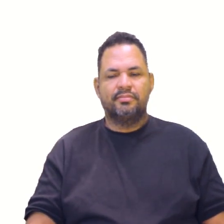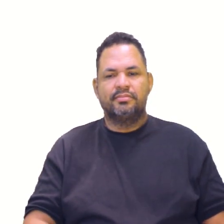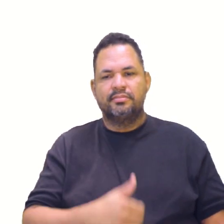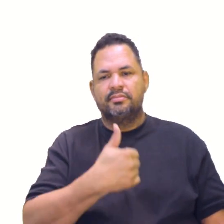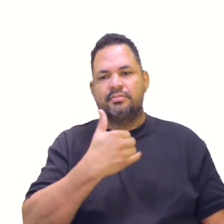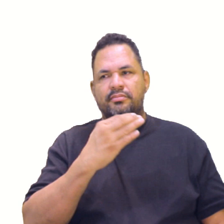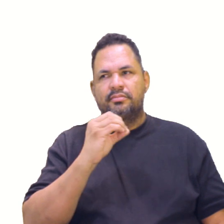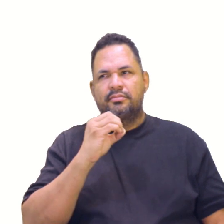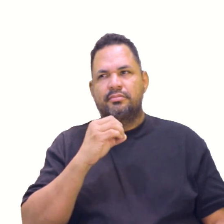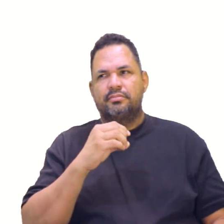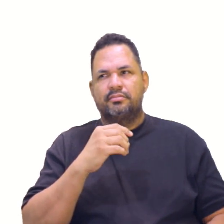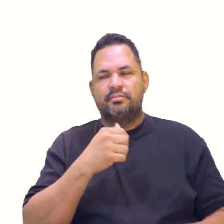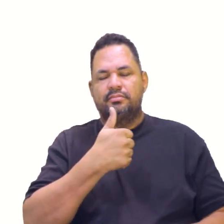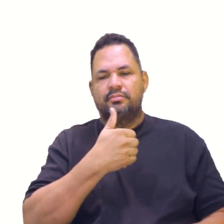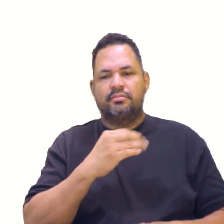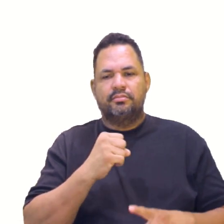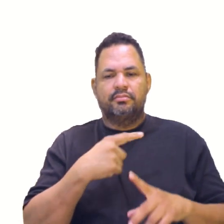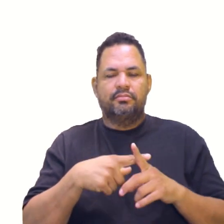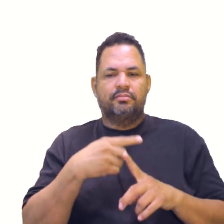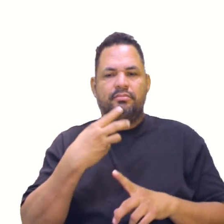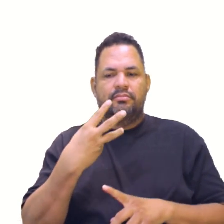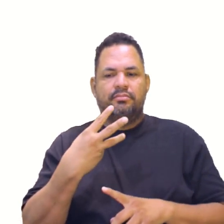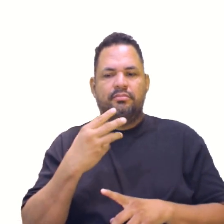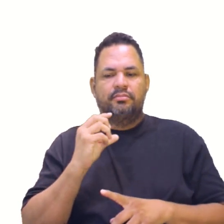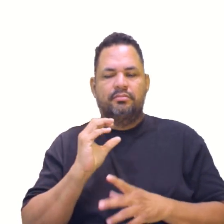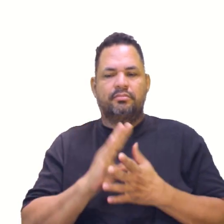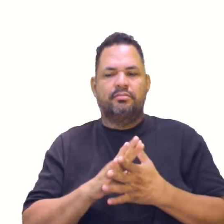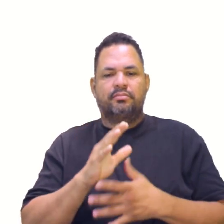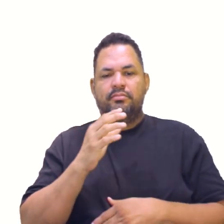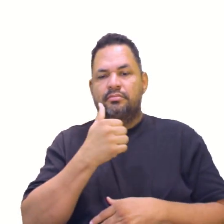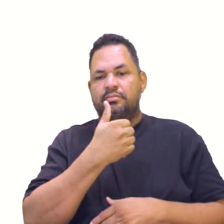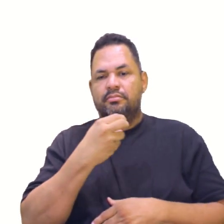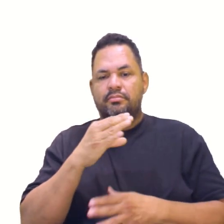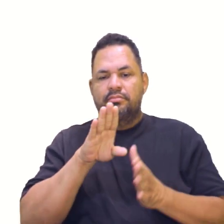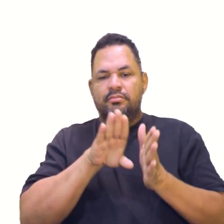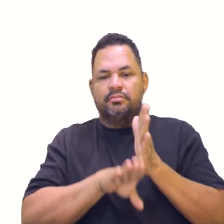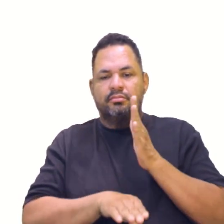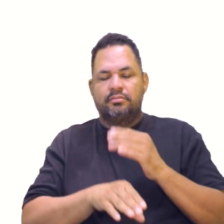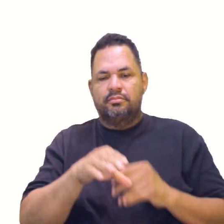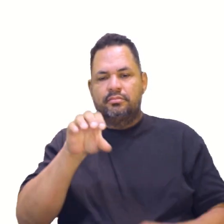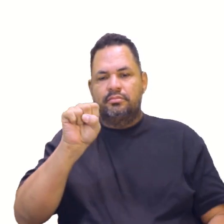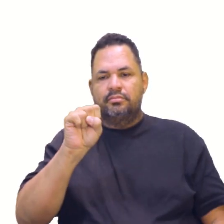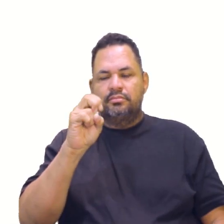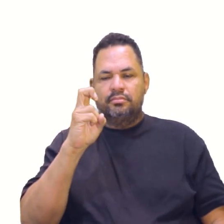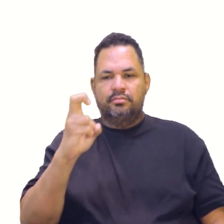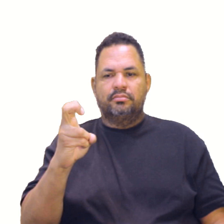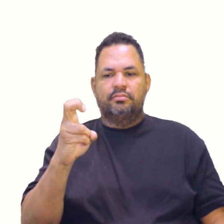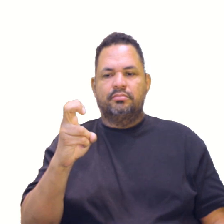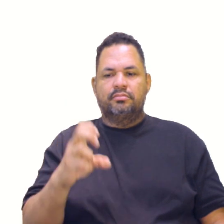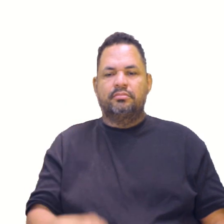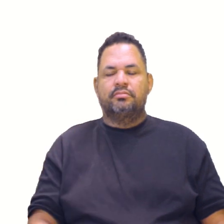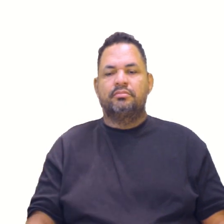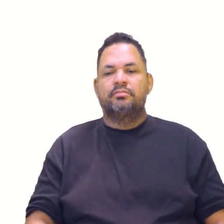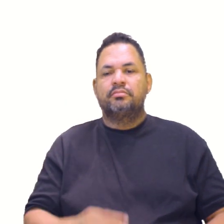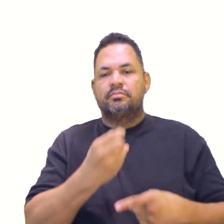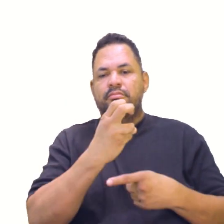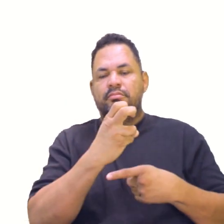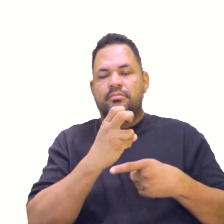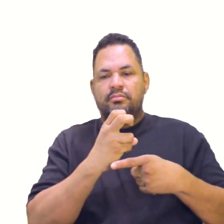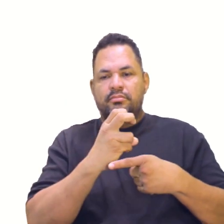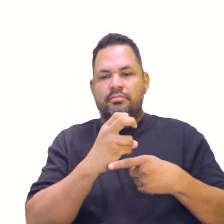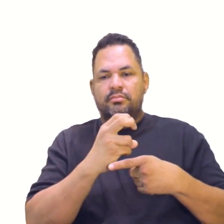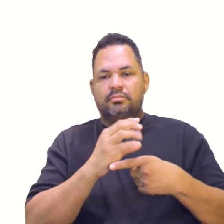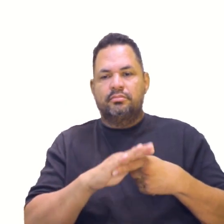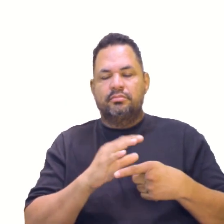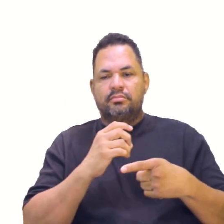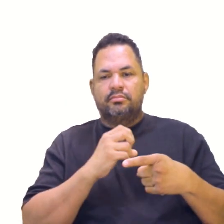3. 10 mais 3, 13. Tira 8. Dá 5. 5, né? Sobre